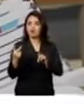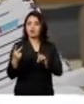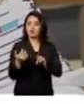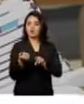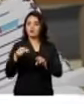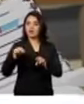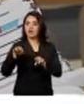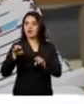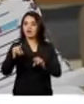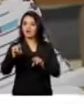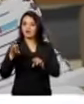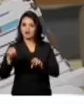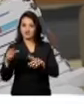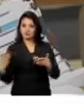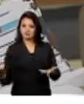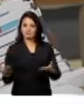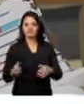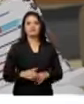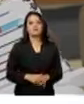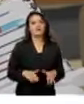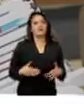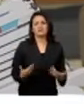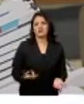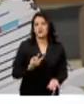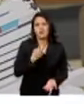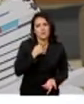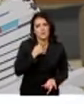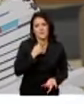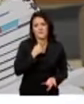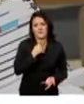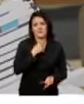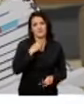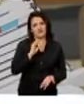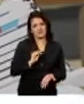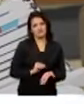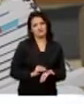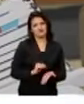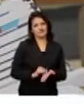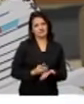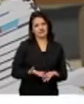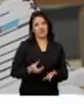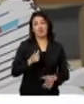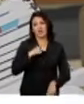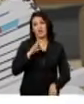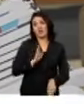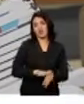Presidente, não posso me furtar, e creio que tenho tempo,